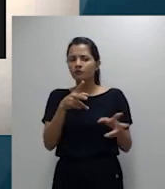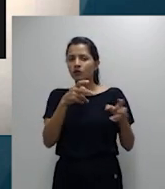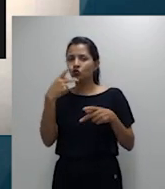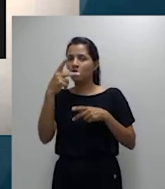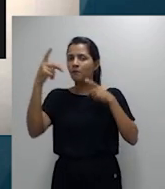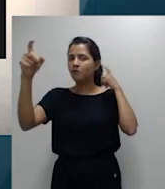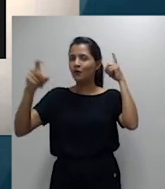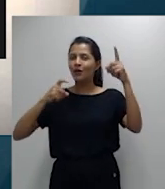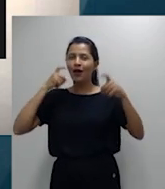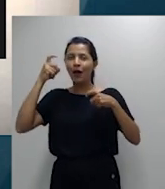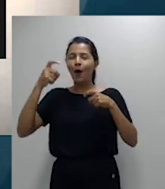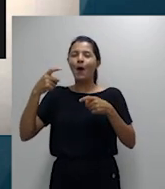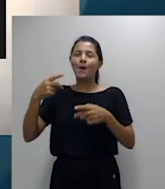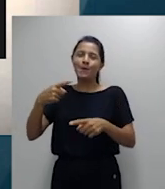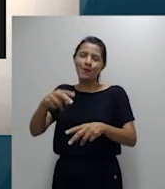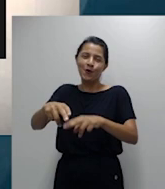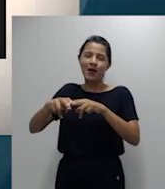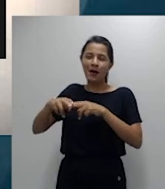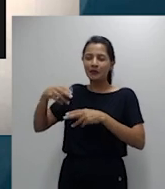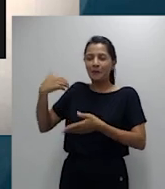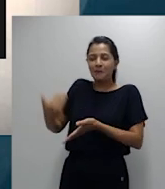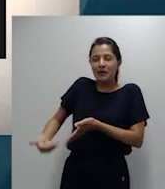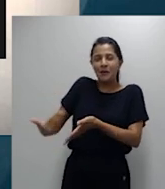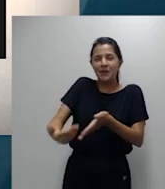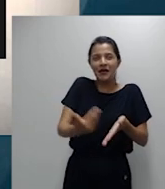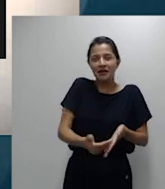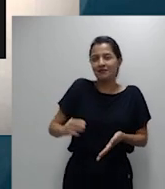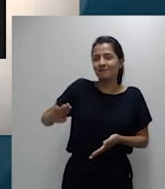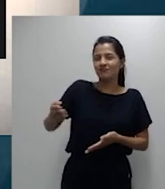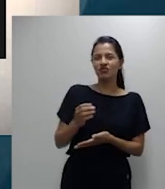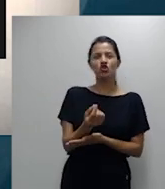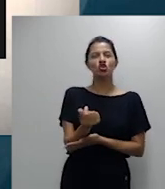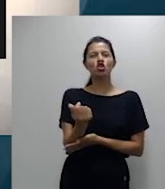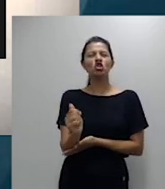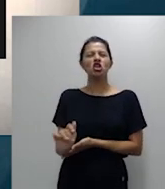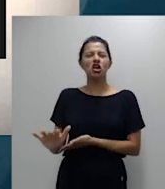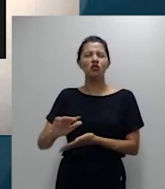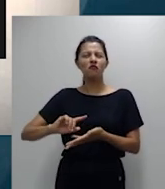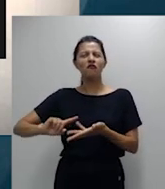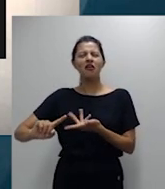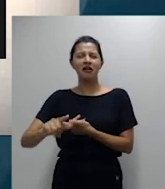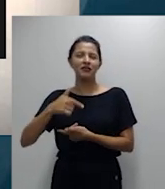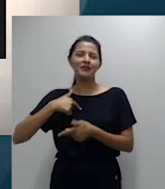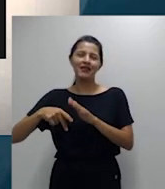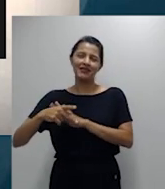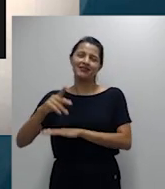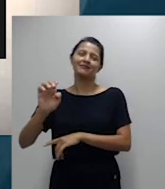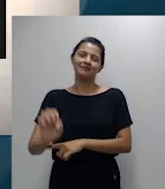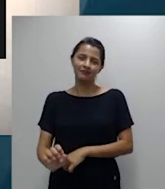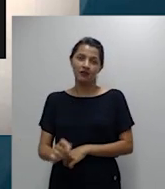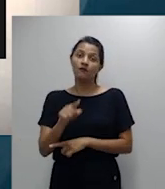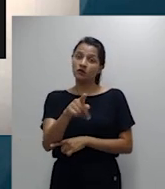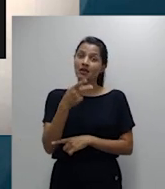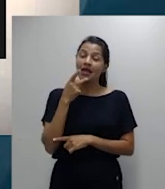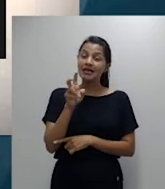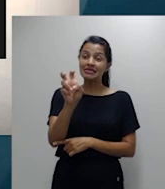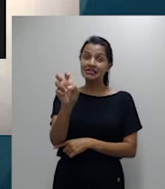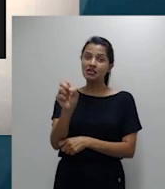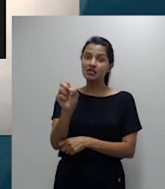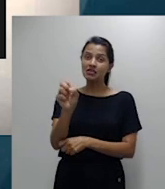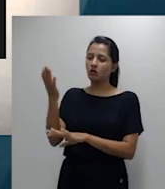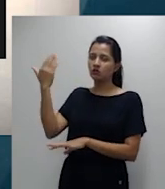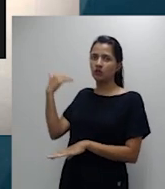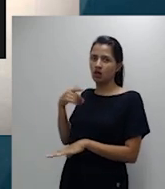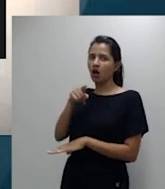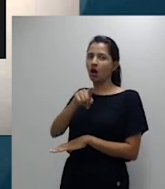a suposta perda bilionária e arrecadação do Estado disse a cinco anos atrás no seu gabinete